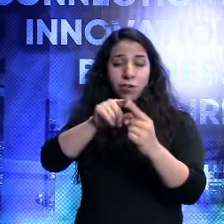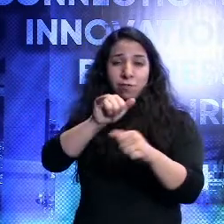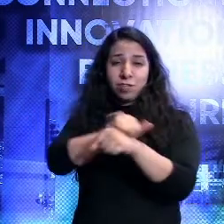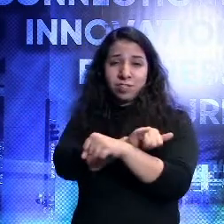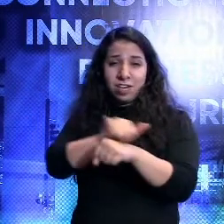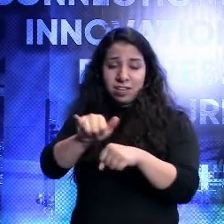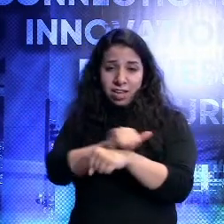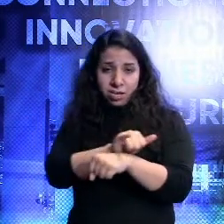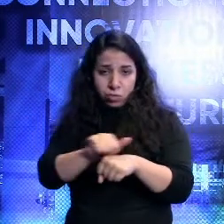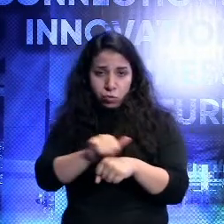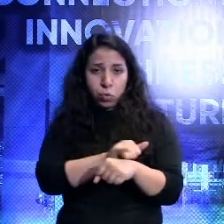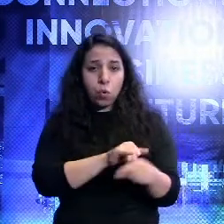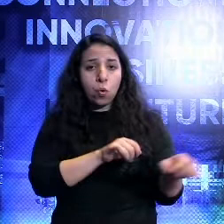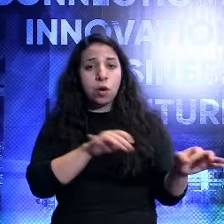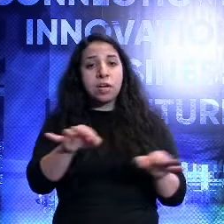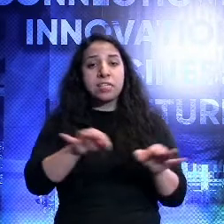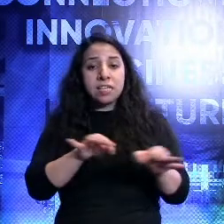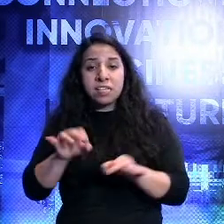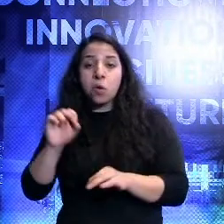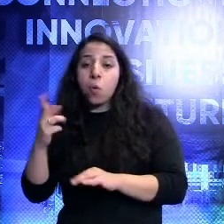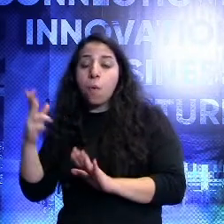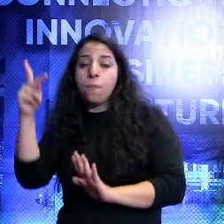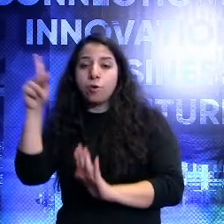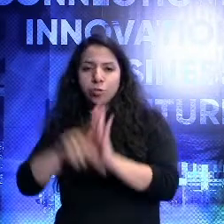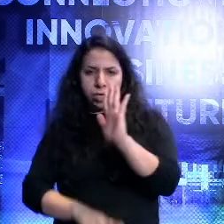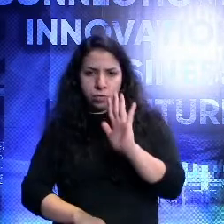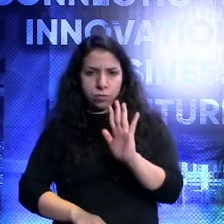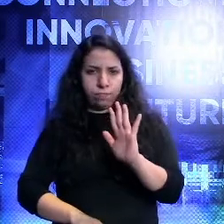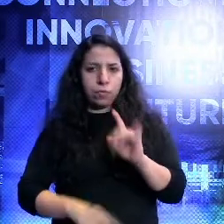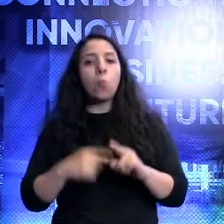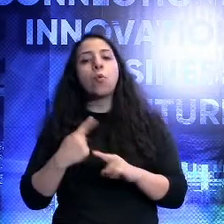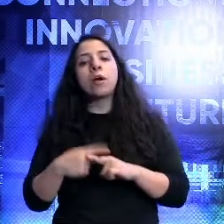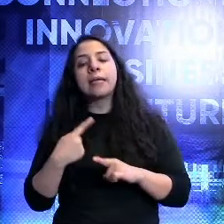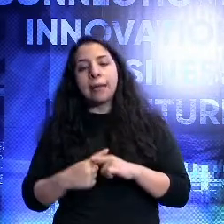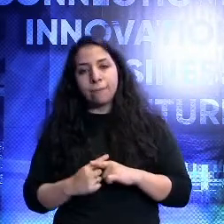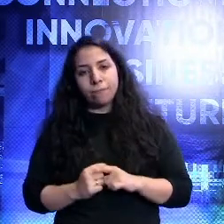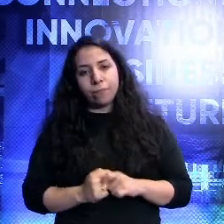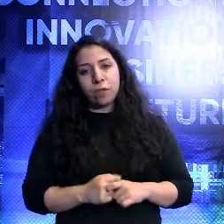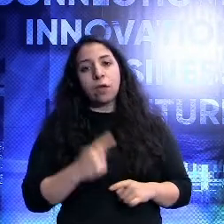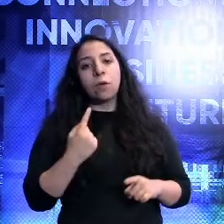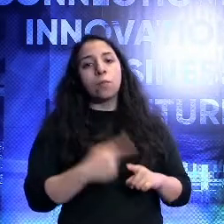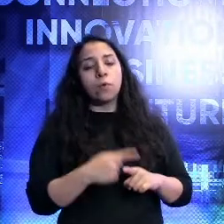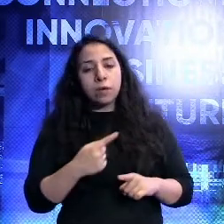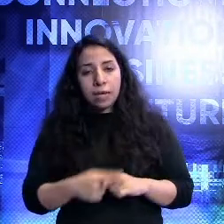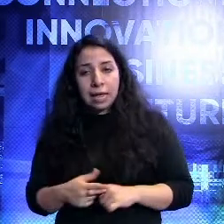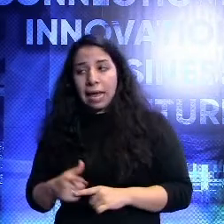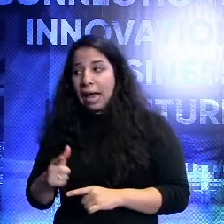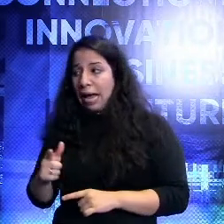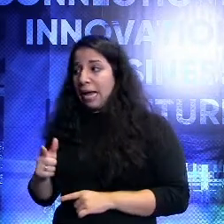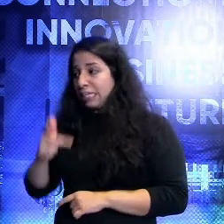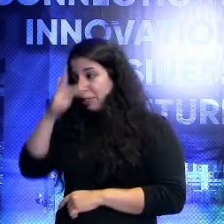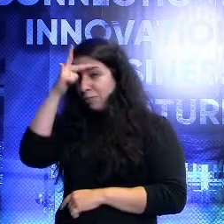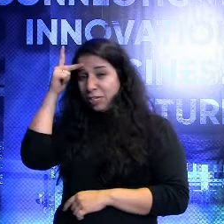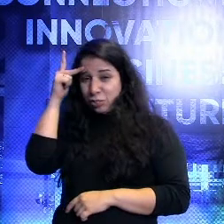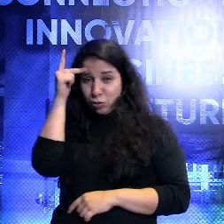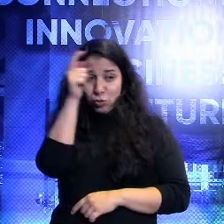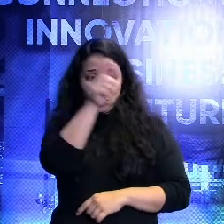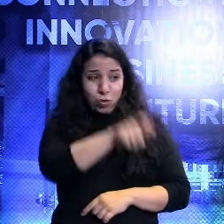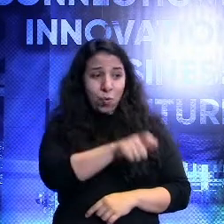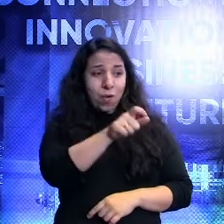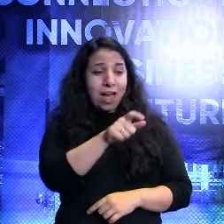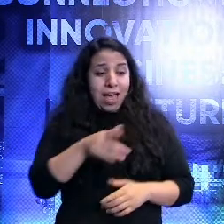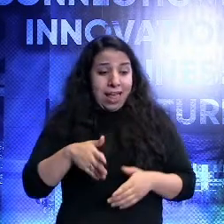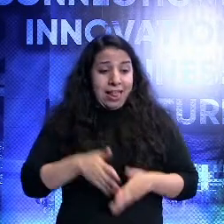da organização ou do projeto. Por quê? Porque a persona tem que obedecer, ela nasce para atender um objetivo.